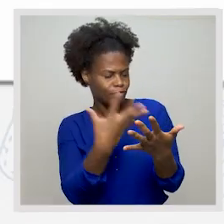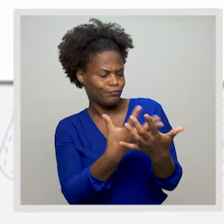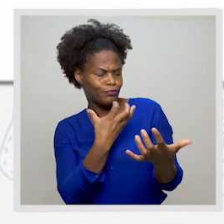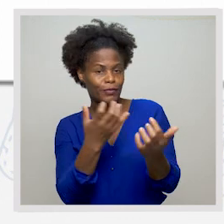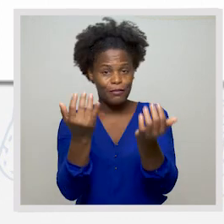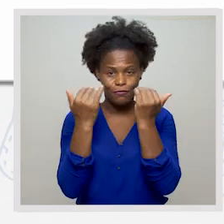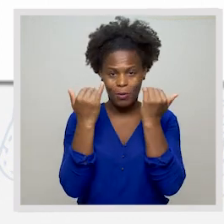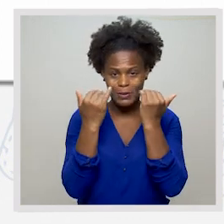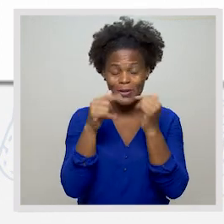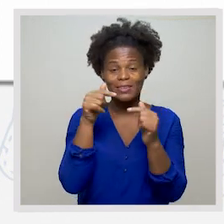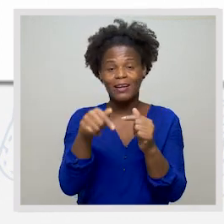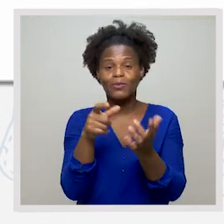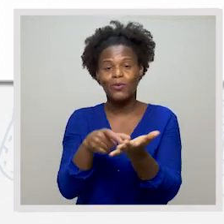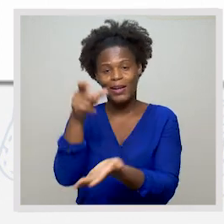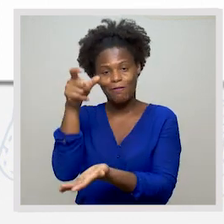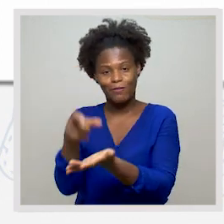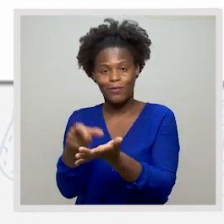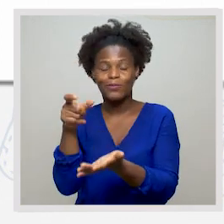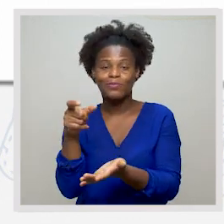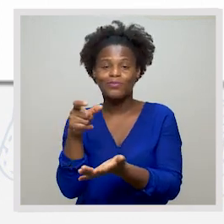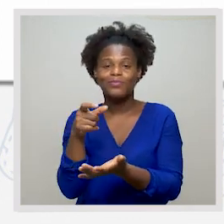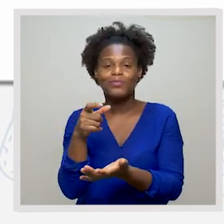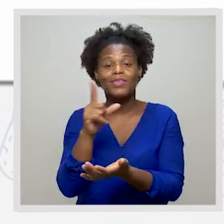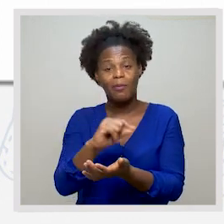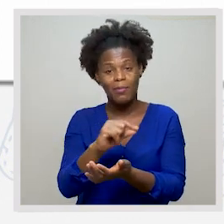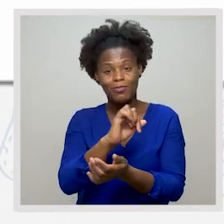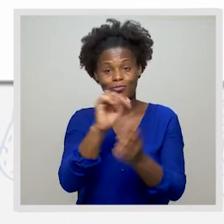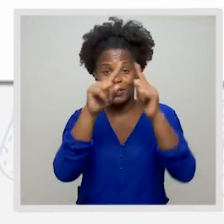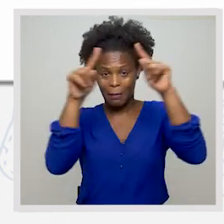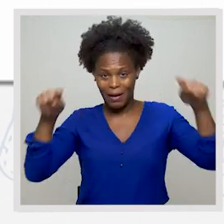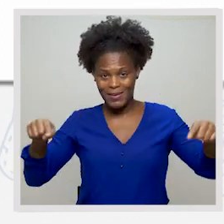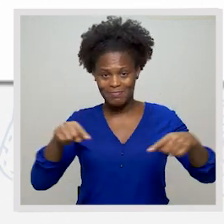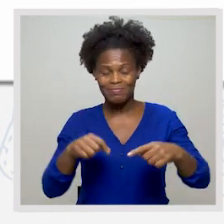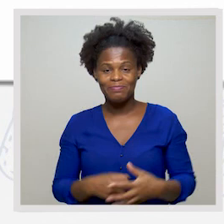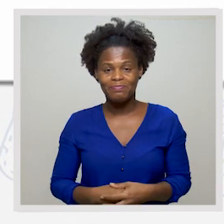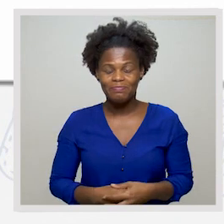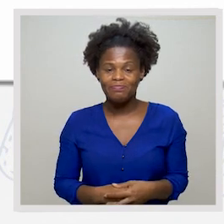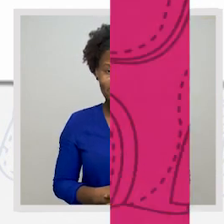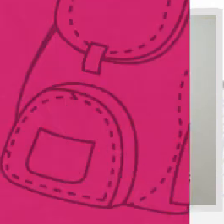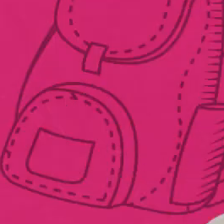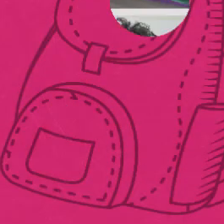extraímos informações através do gráfico e da tabela.